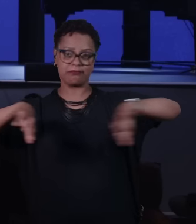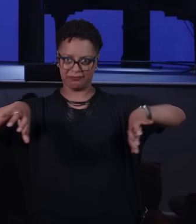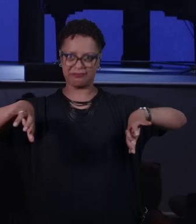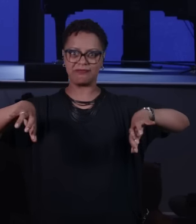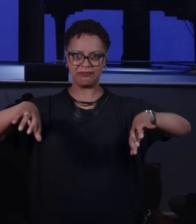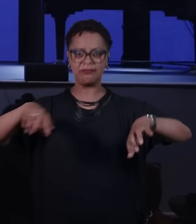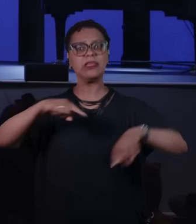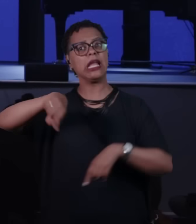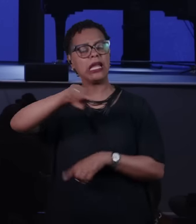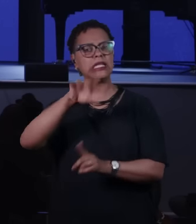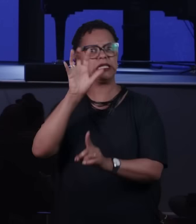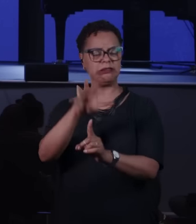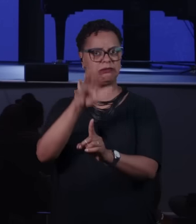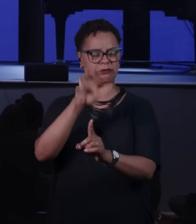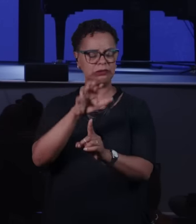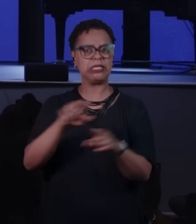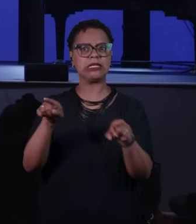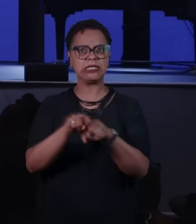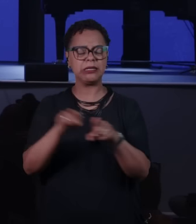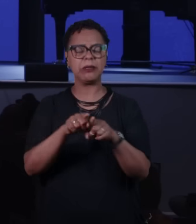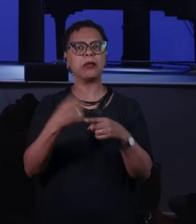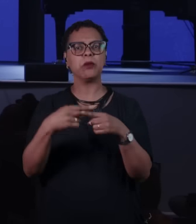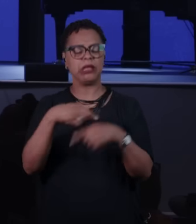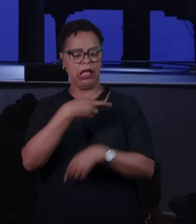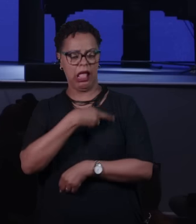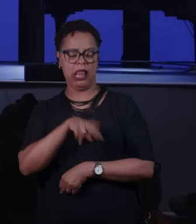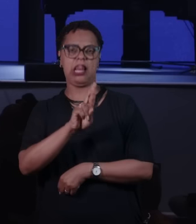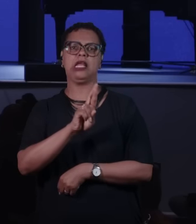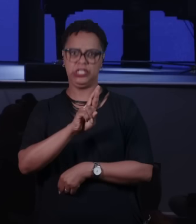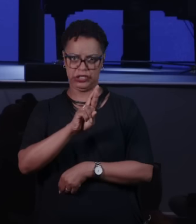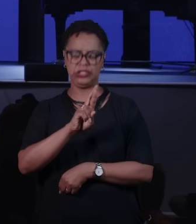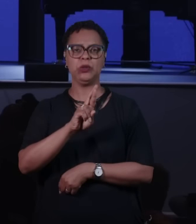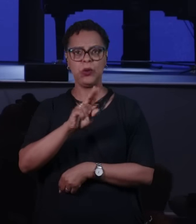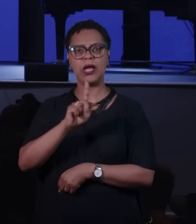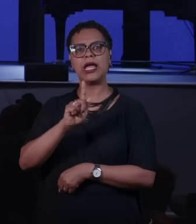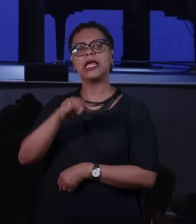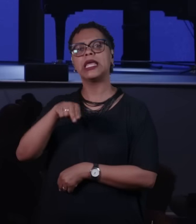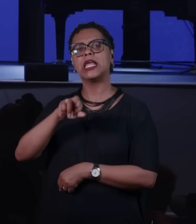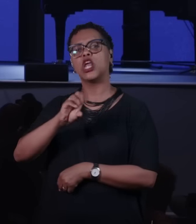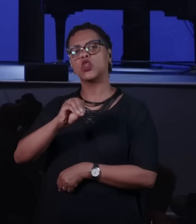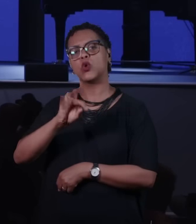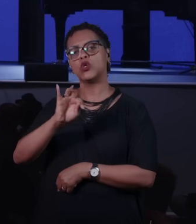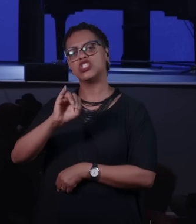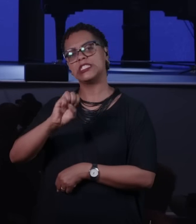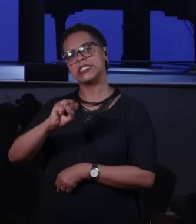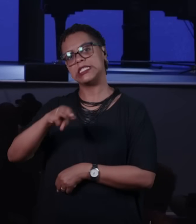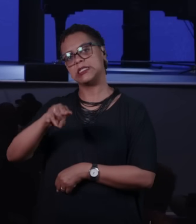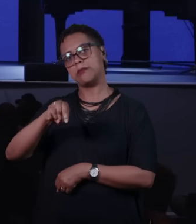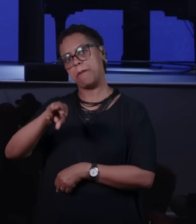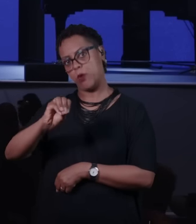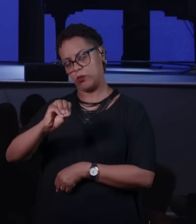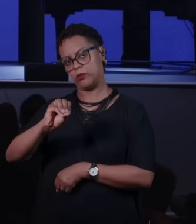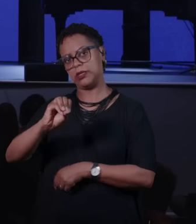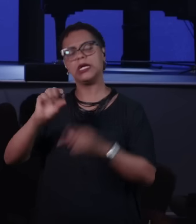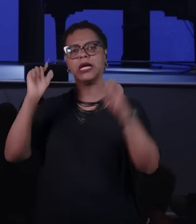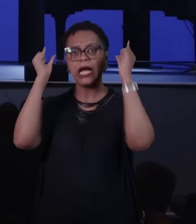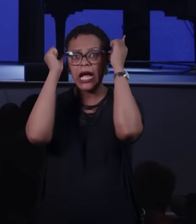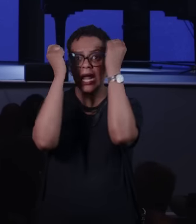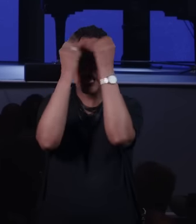sido influenciados por uma grande heresia do primeiro século chamado gnosticismo. Gnose, no grego,